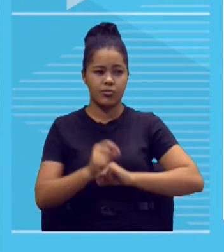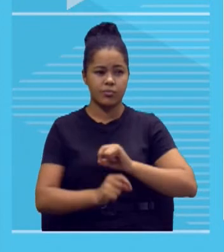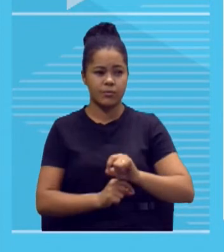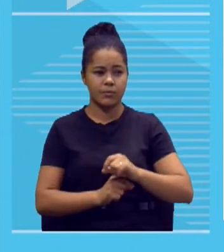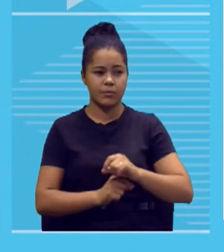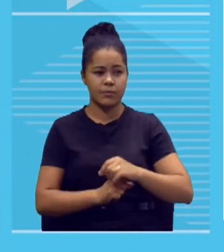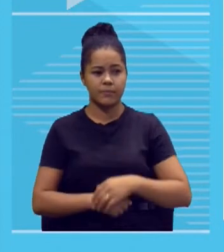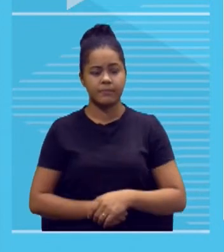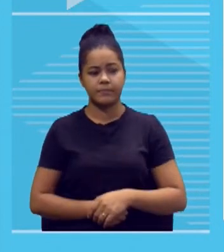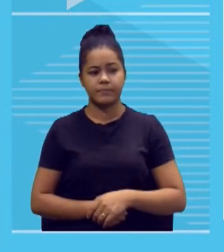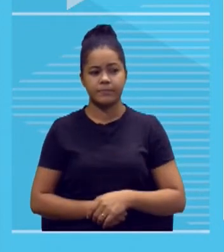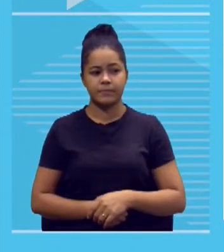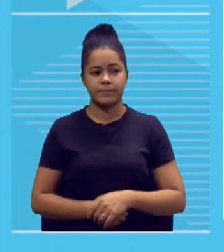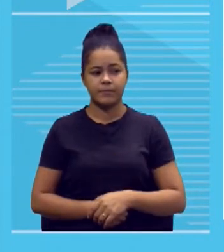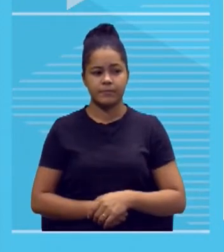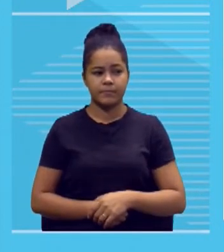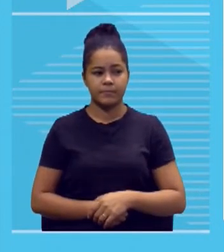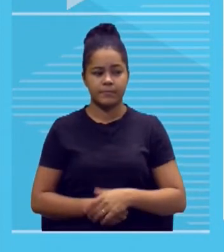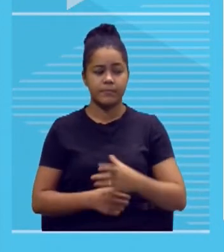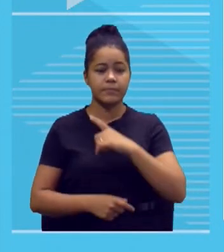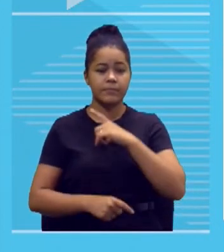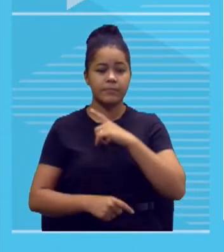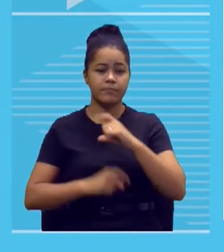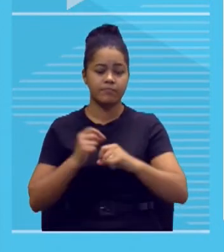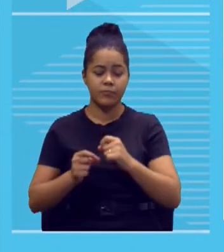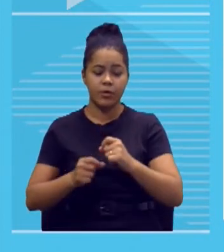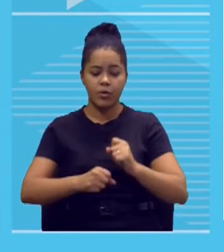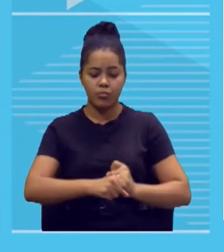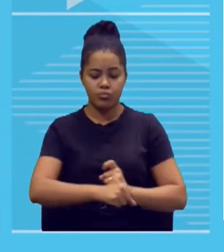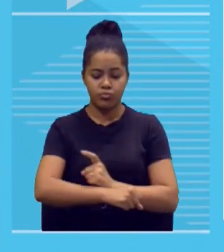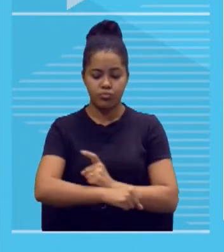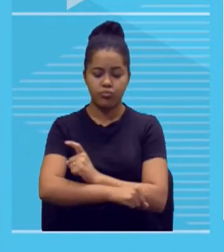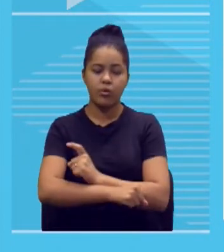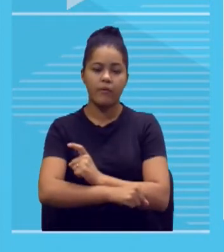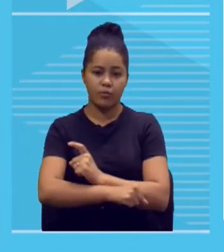abordagem no processo evolutivo